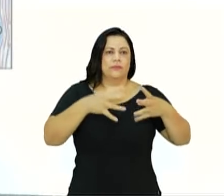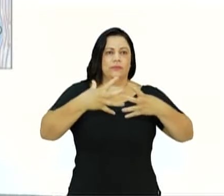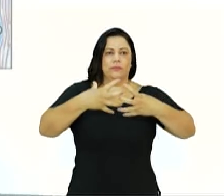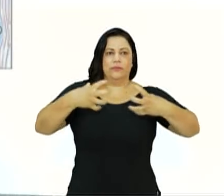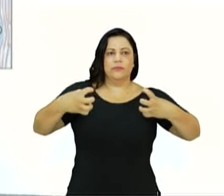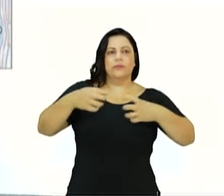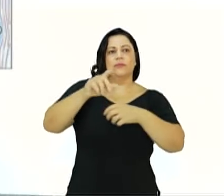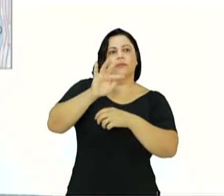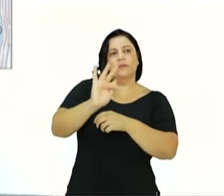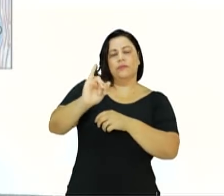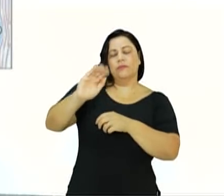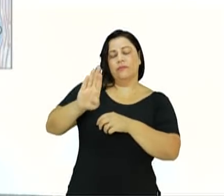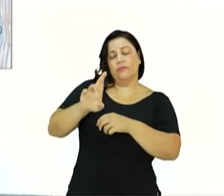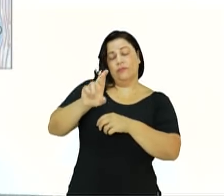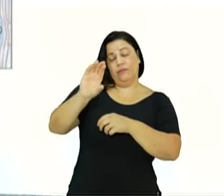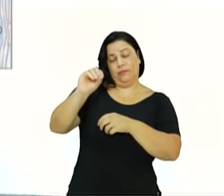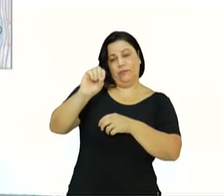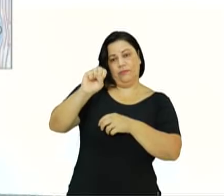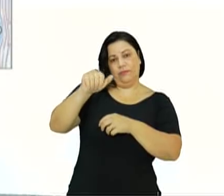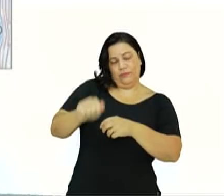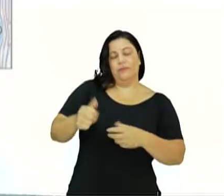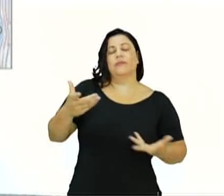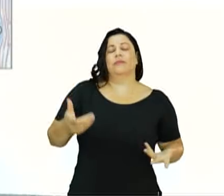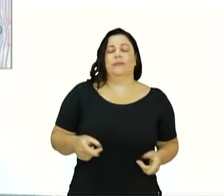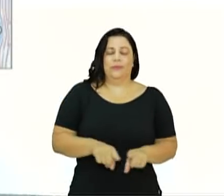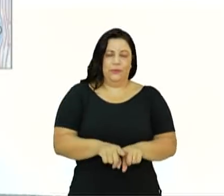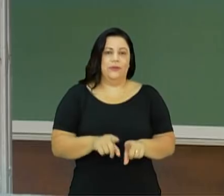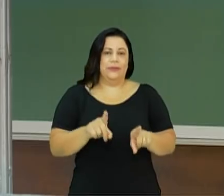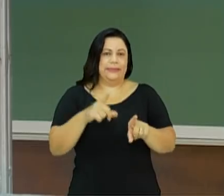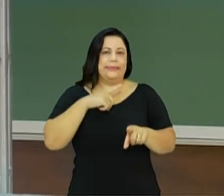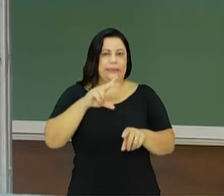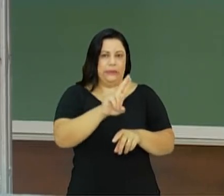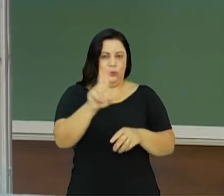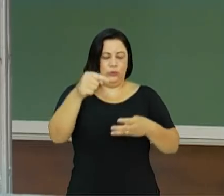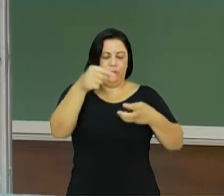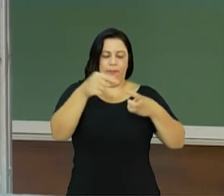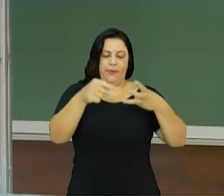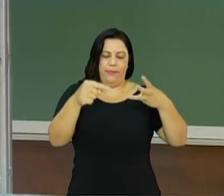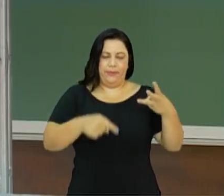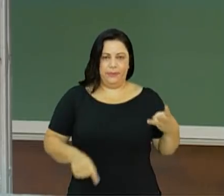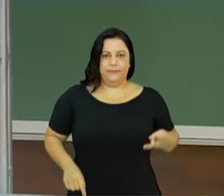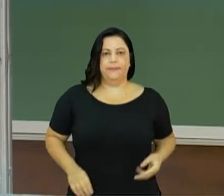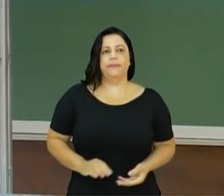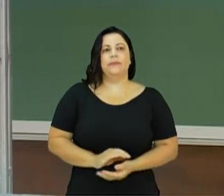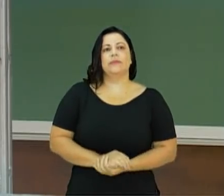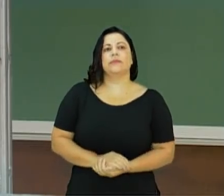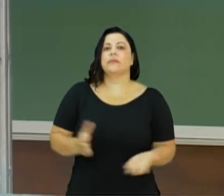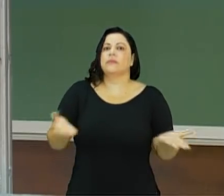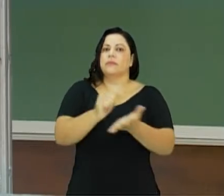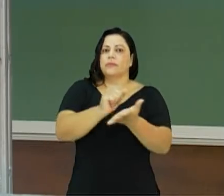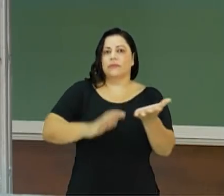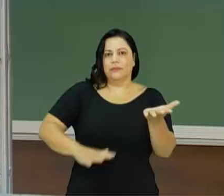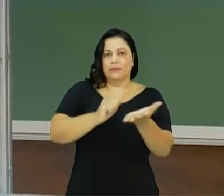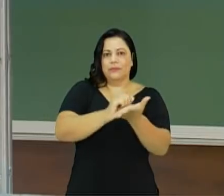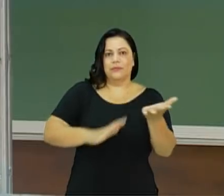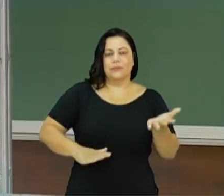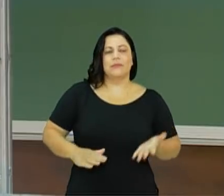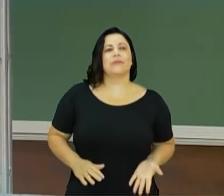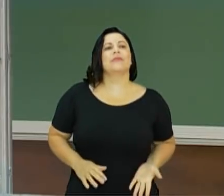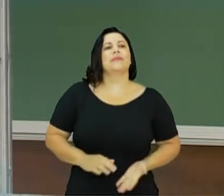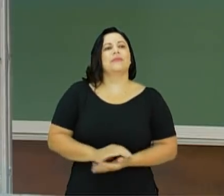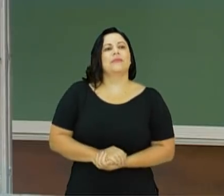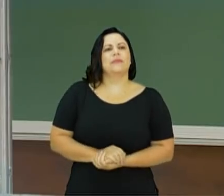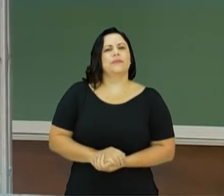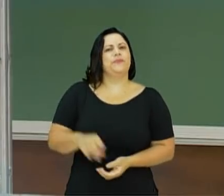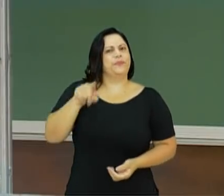temos a opção de chamá-la de fibrocartilagem, ok? Vamos ao exercício então.